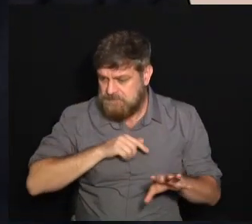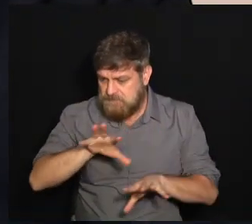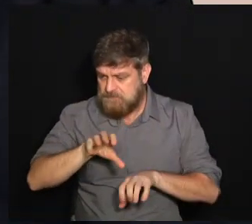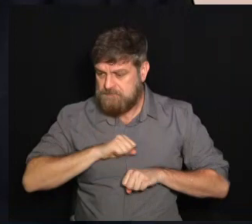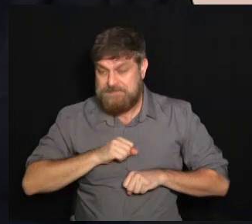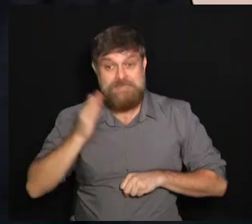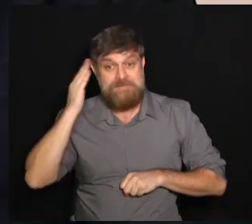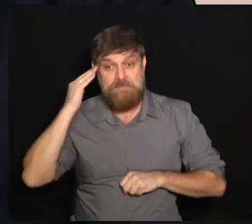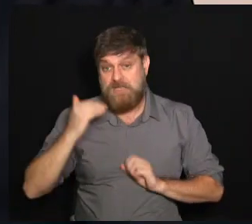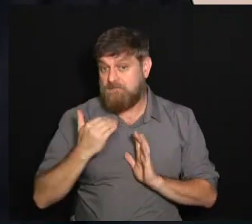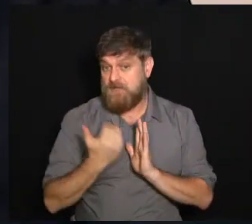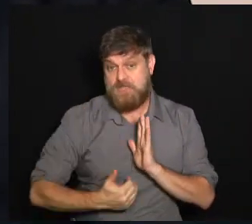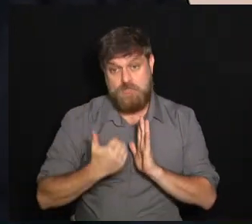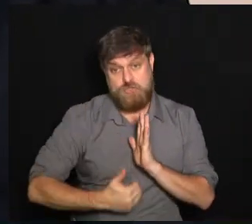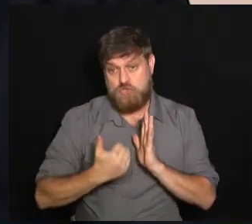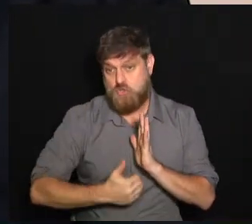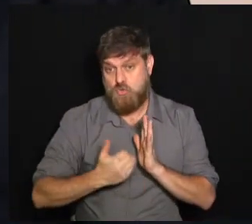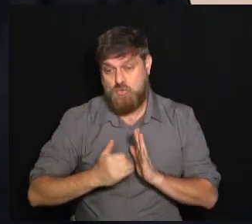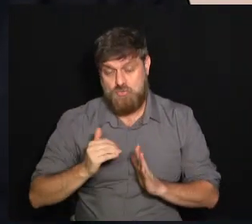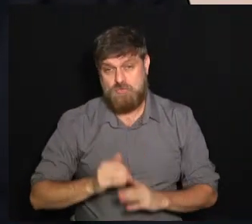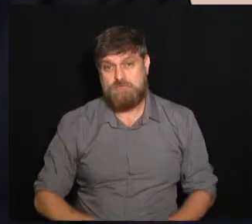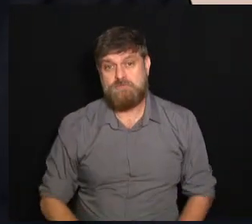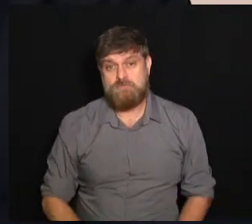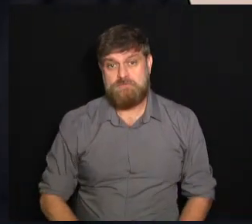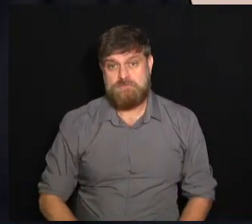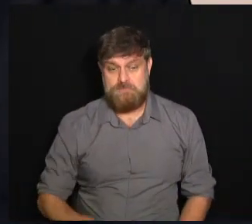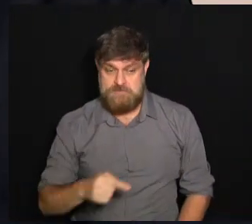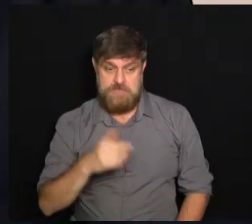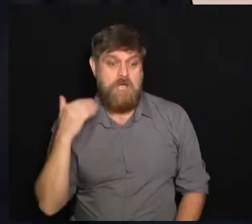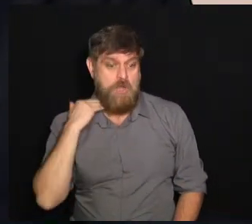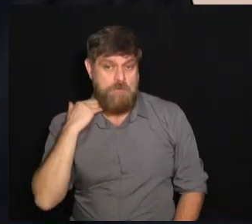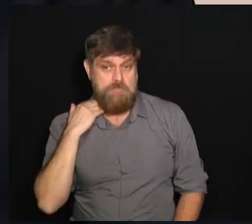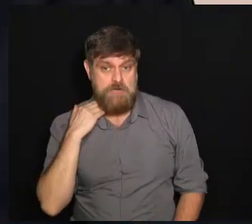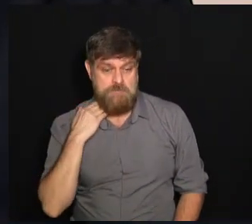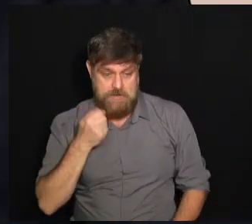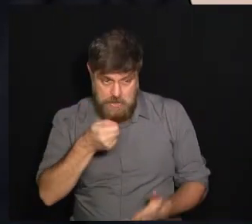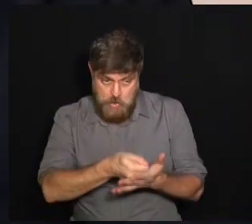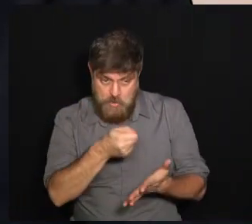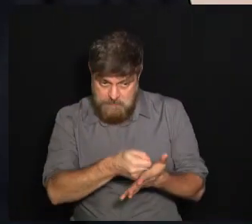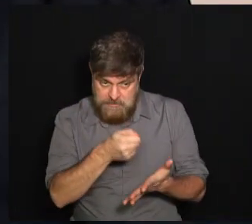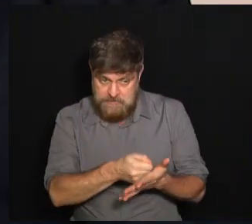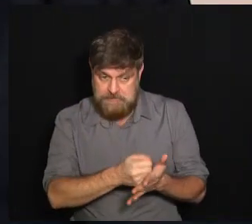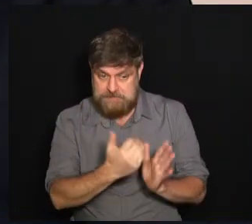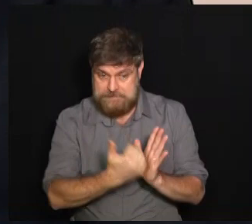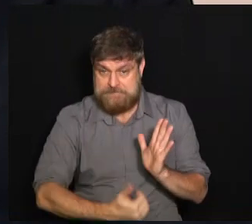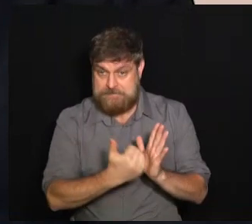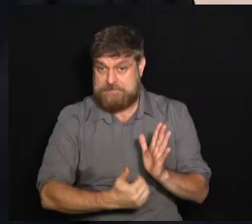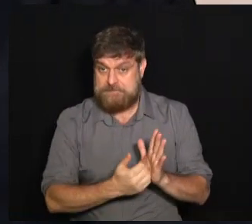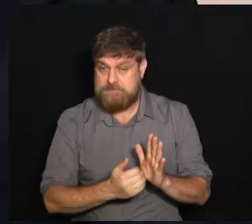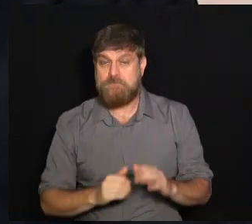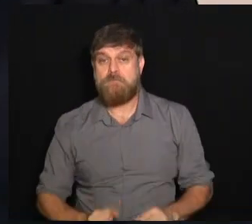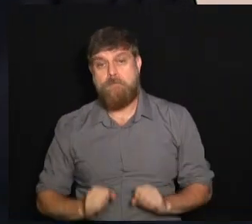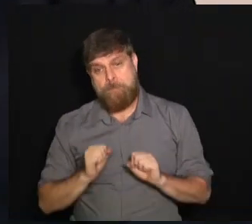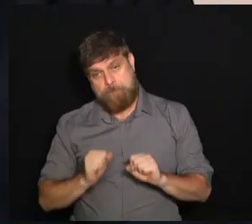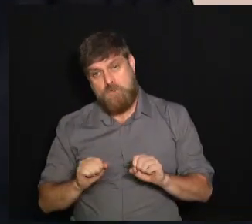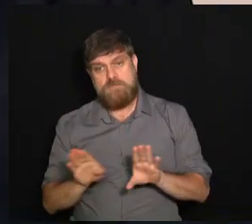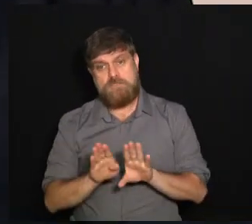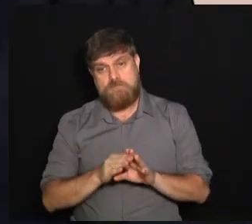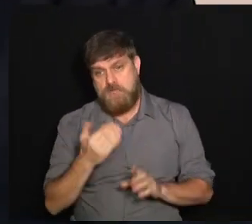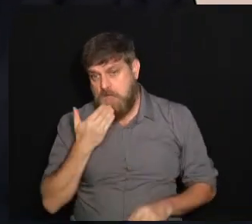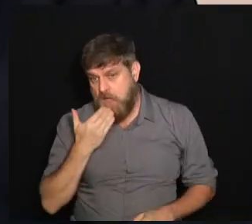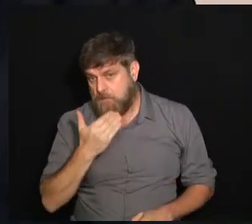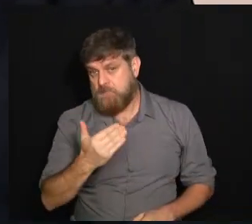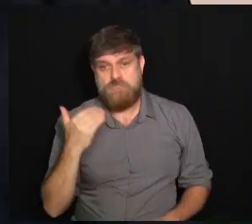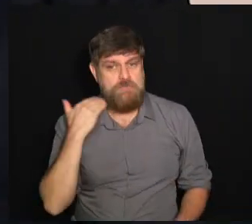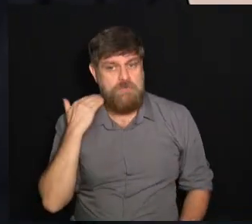esse custo, se você, por exemplo, fizer parte de um desses bancos aí que vai manter essa cobrança, né? Então você pode sim solicitar para o